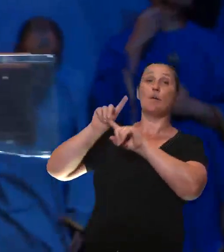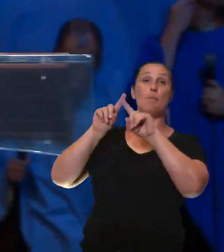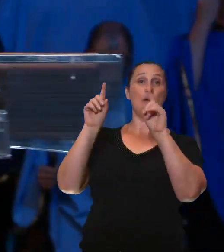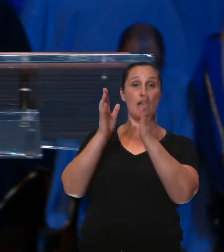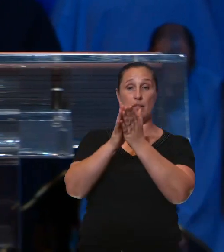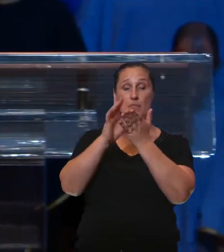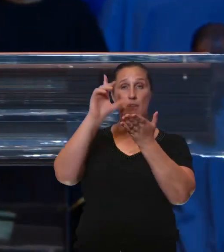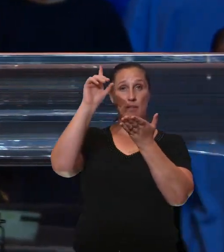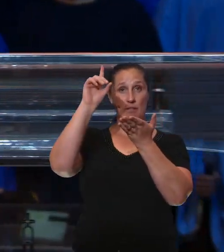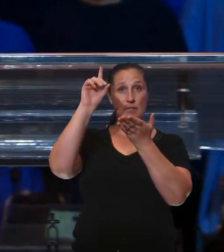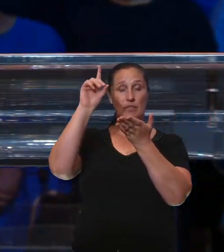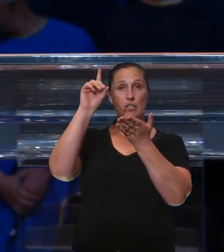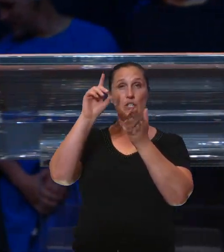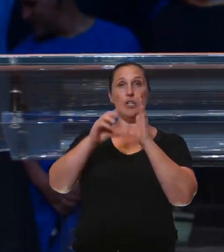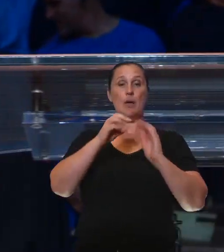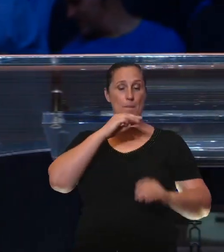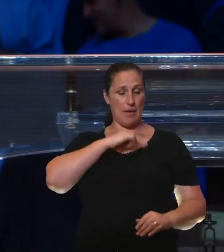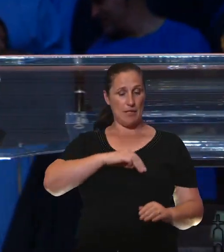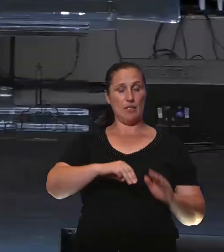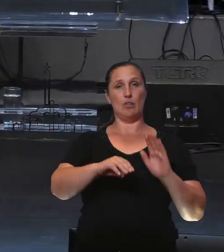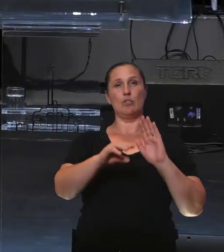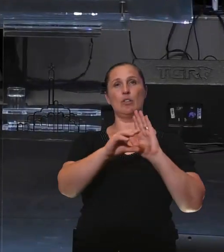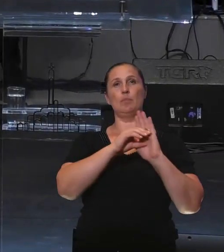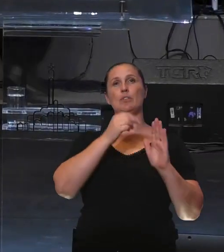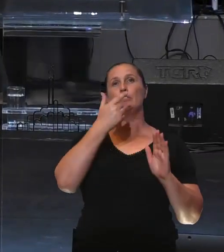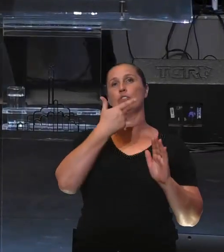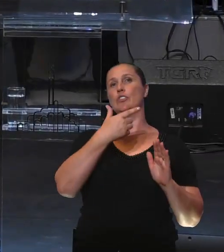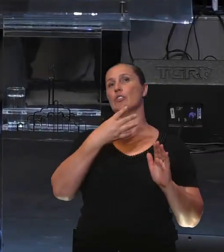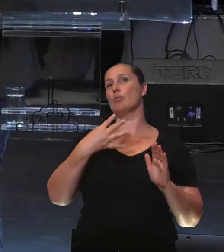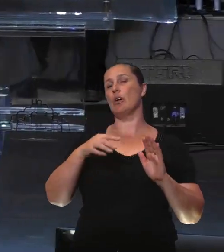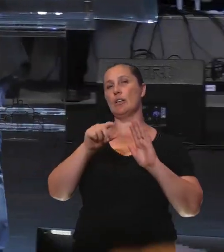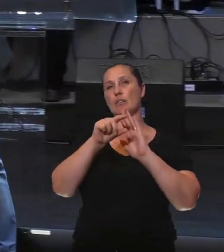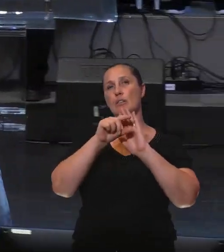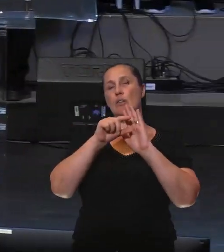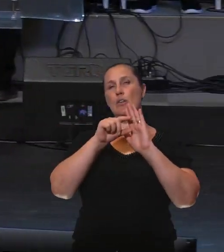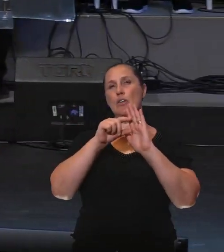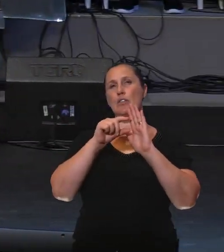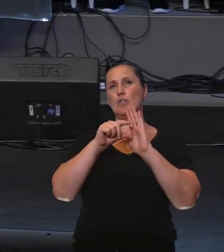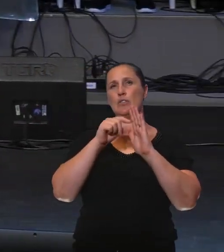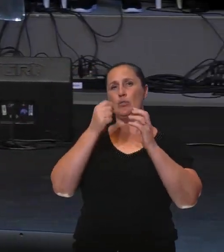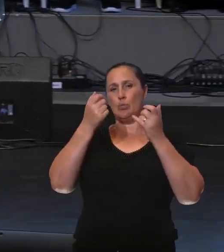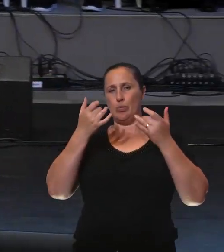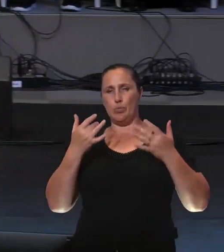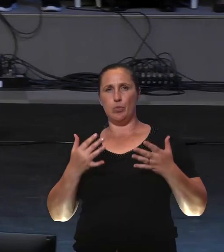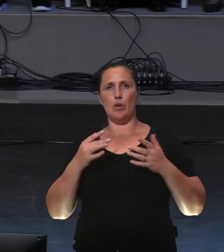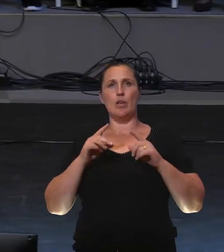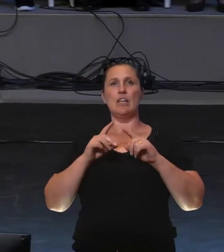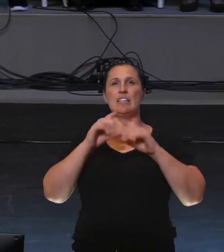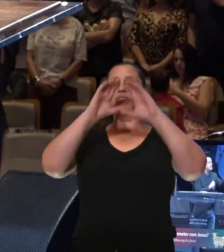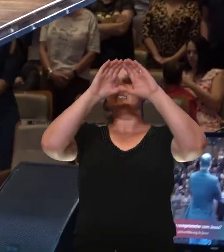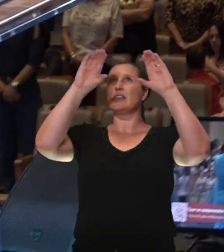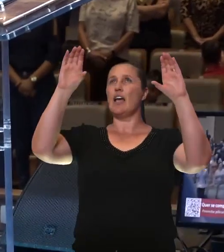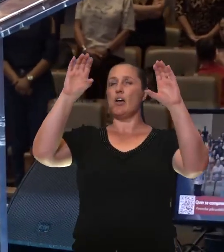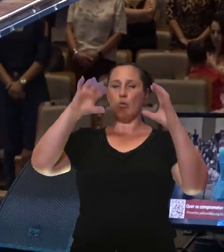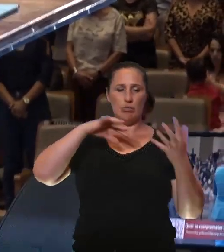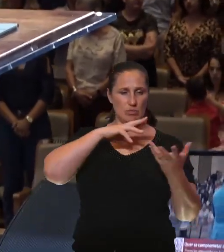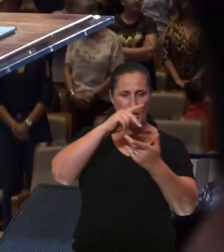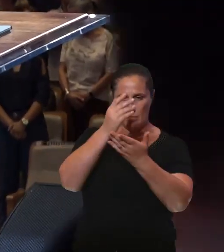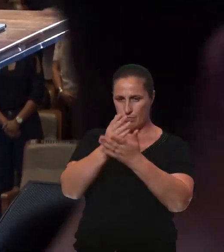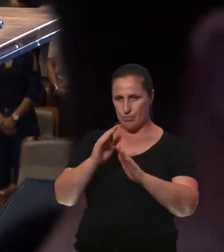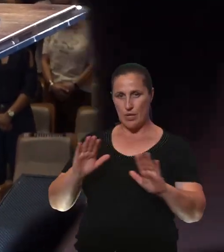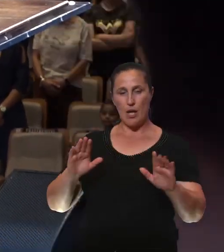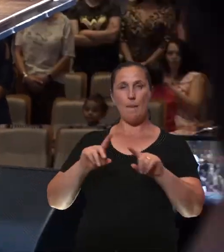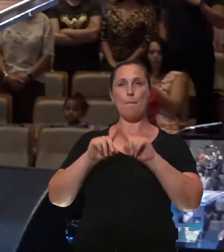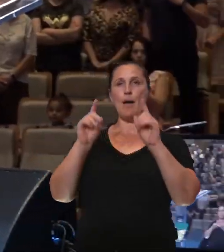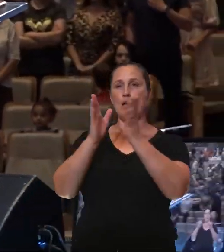como está em Mateus 24, céus e terra passarão, mas a palavra de Deus jamais passará. Ela está